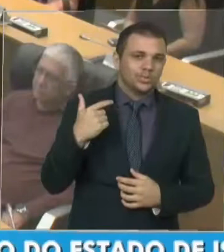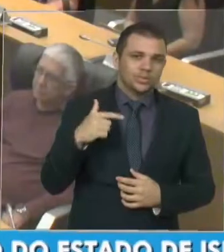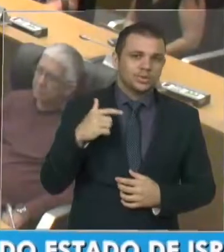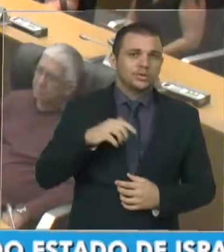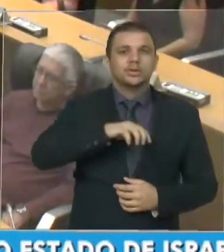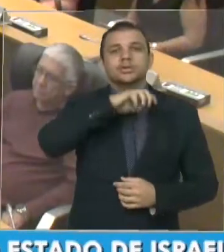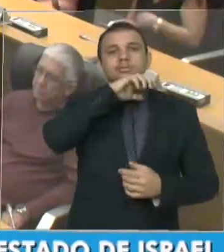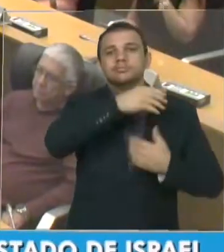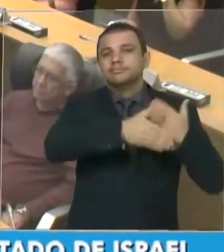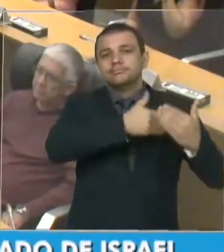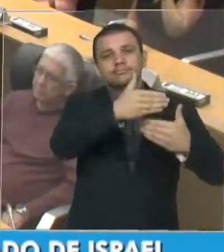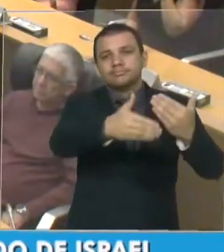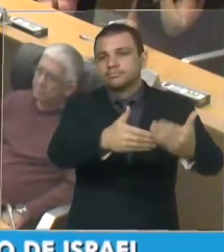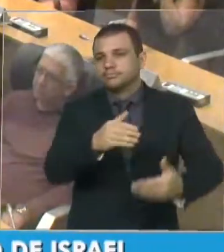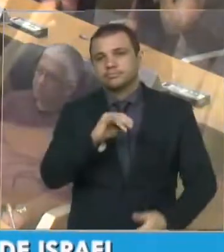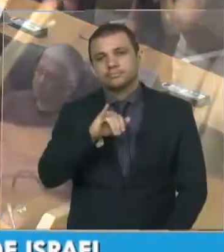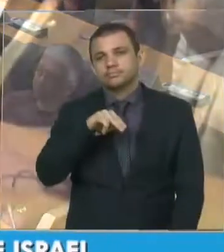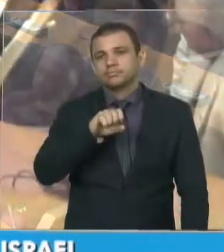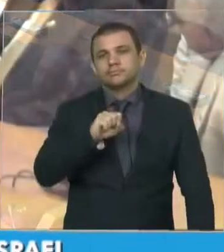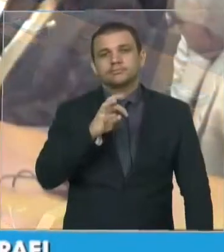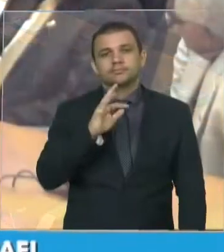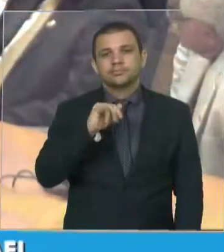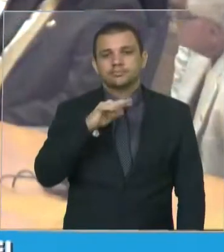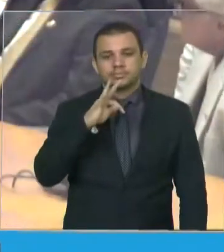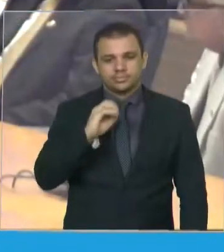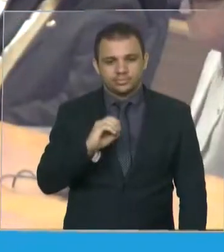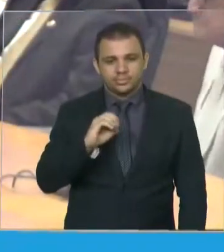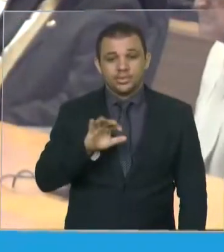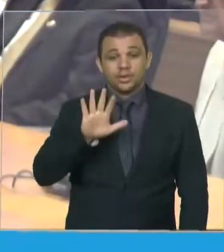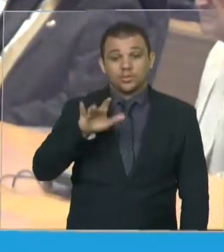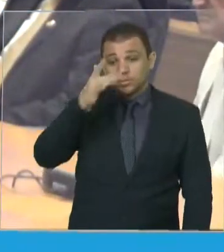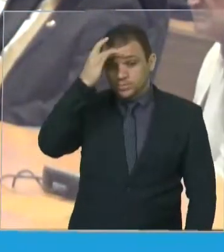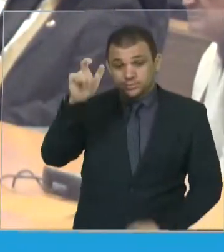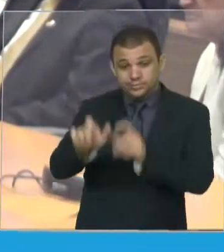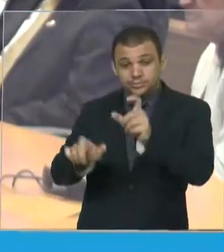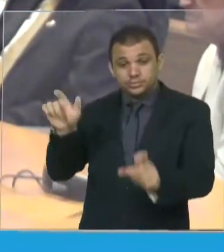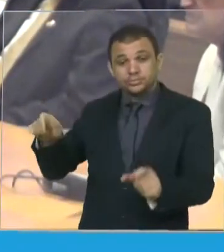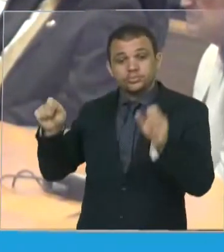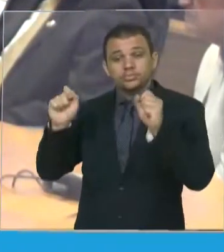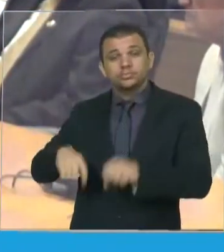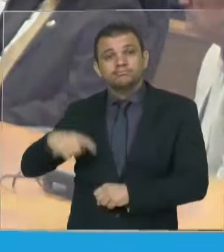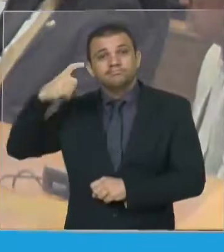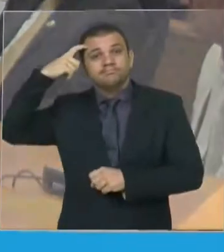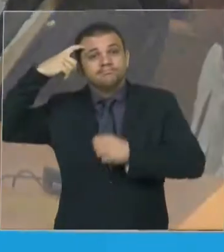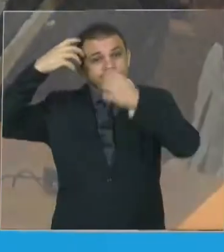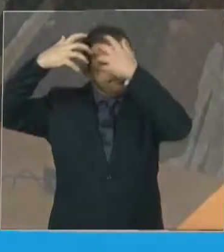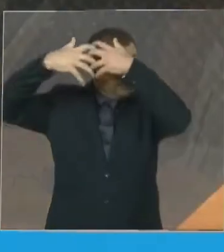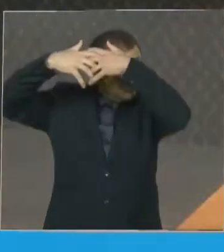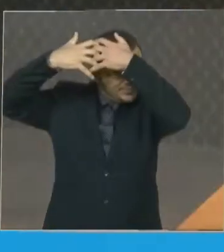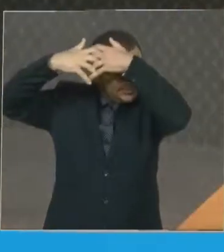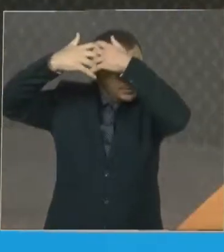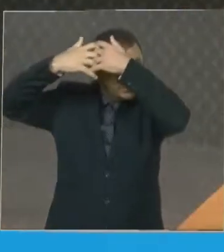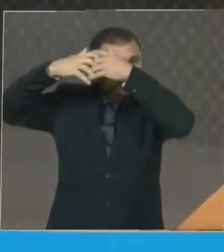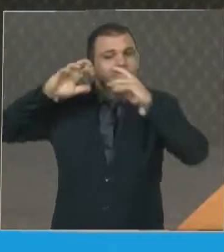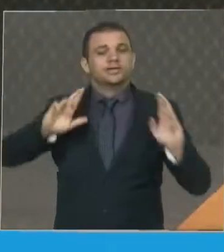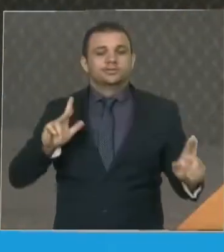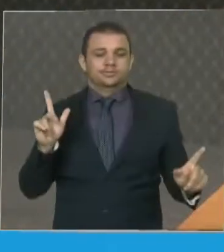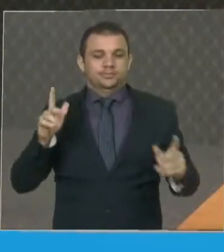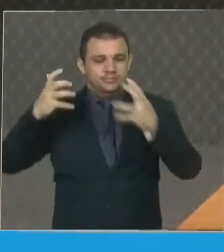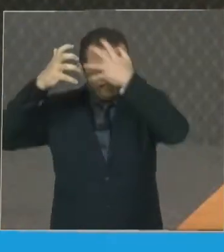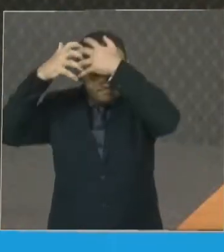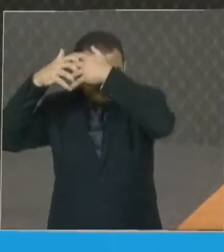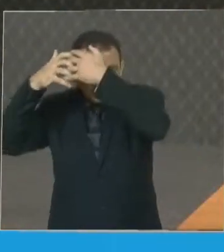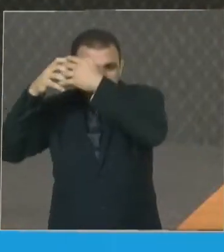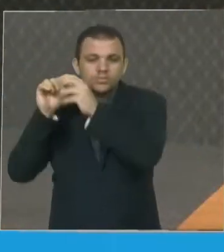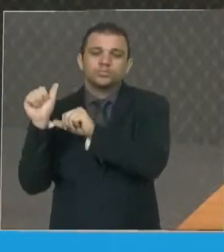anos. Essa diferença é quando pessoas podem pensar, ele pode mudar. E quando nós não tivermos água,